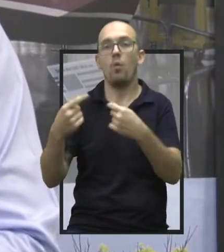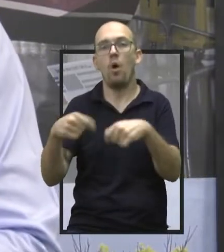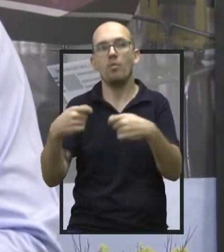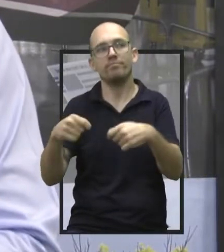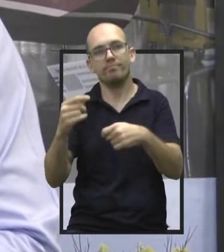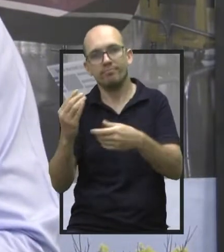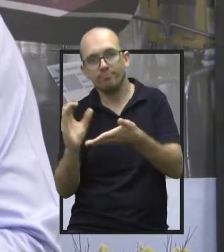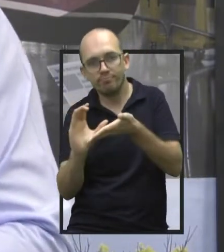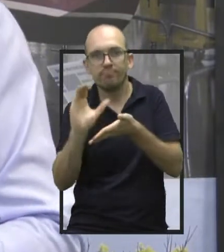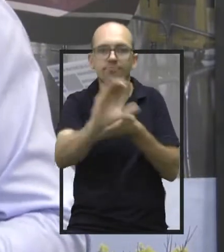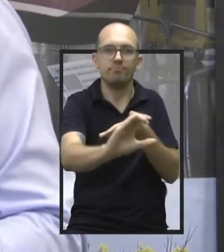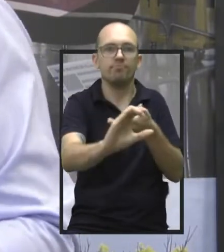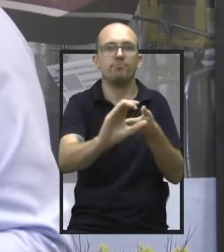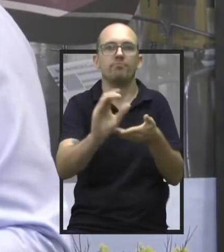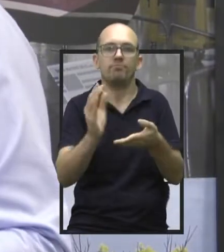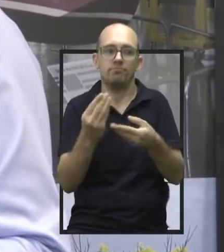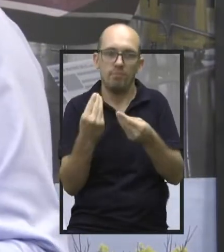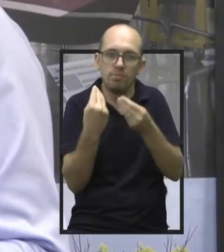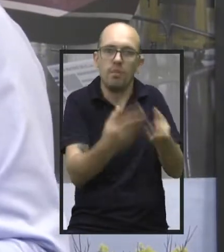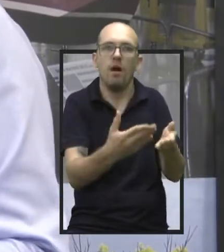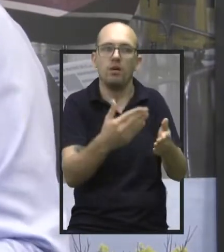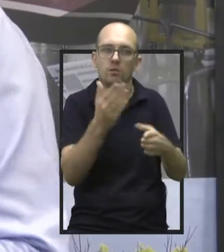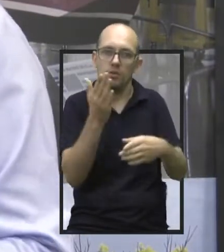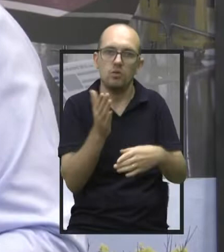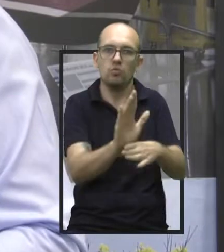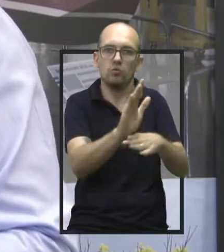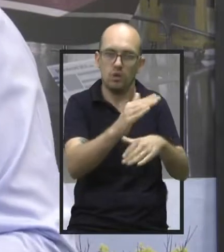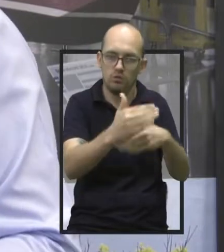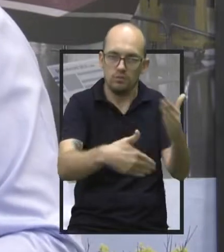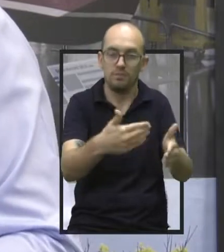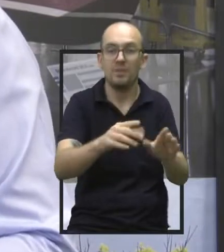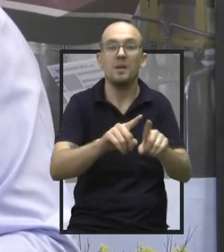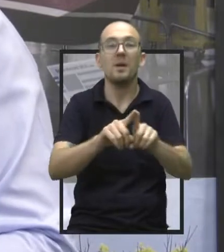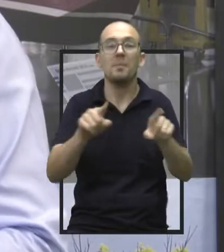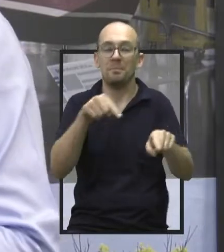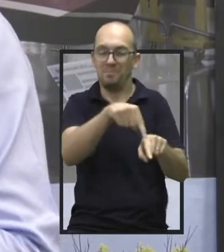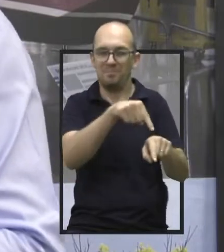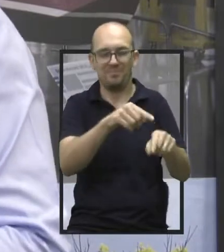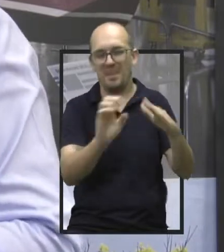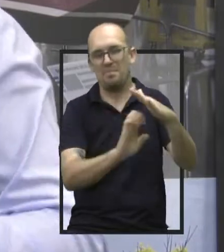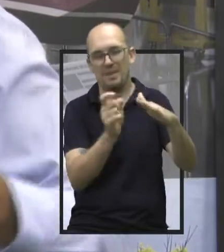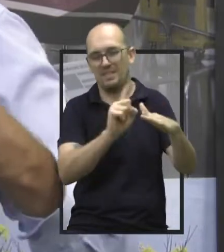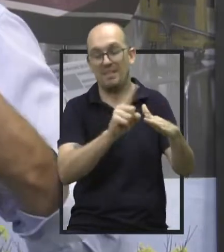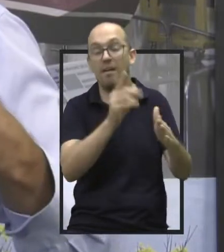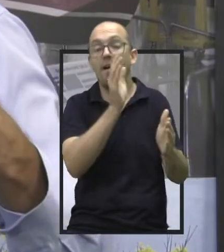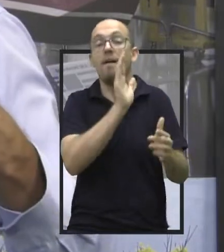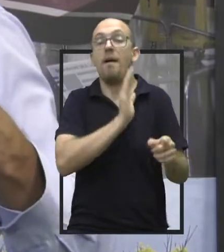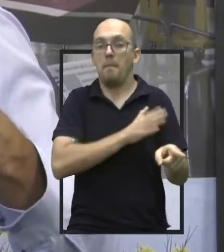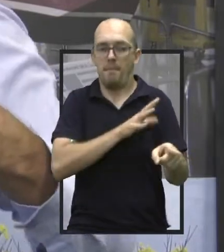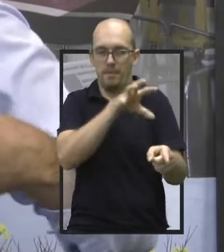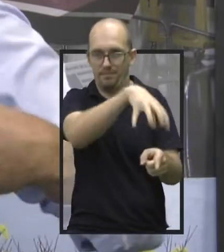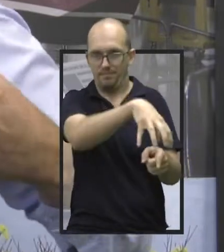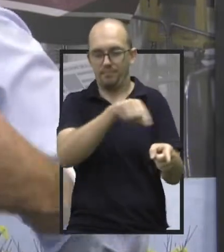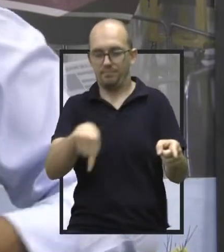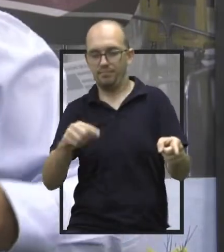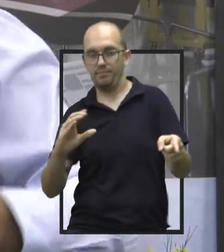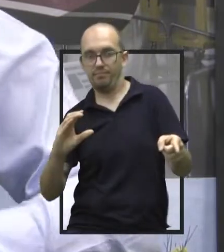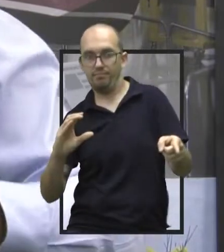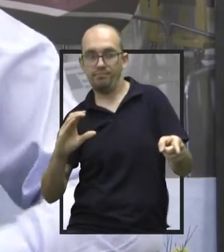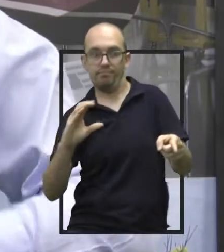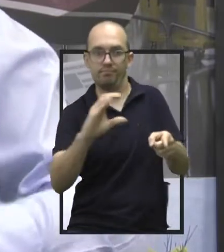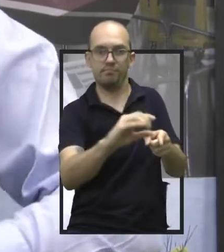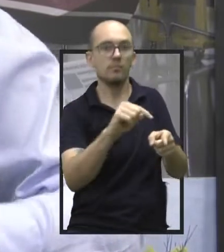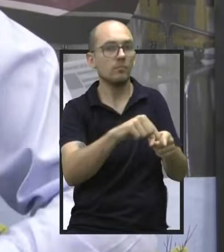ajudar. E aí a empresa não há mais, a entidade, ela está ali sem